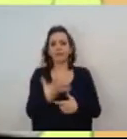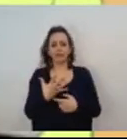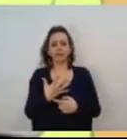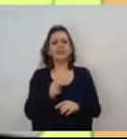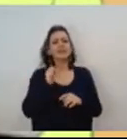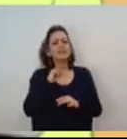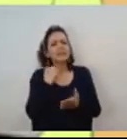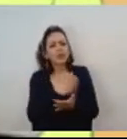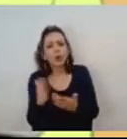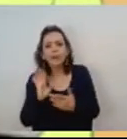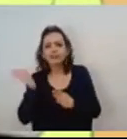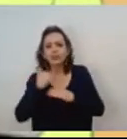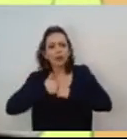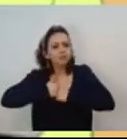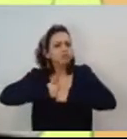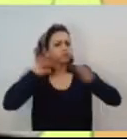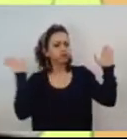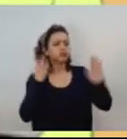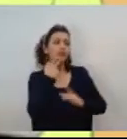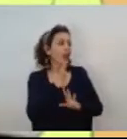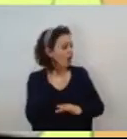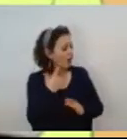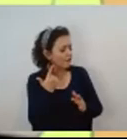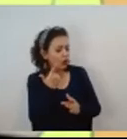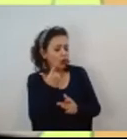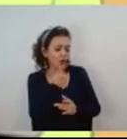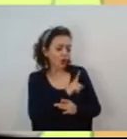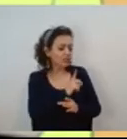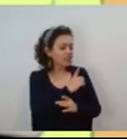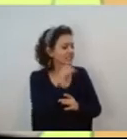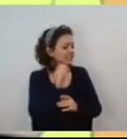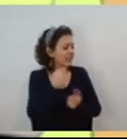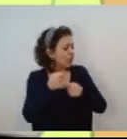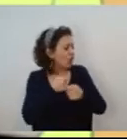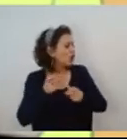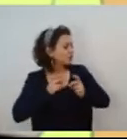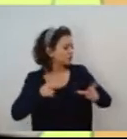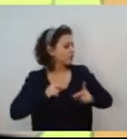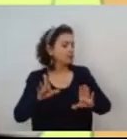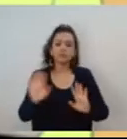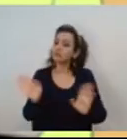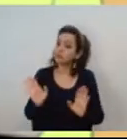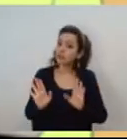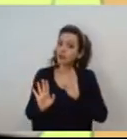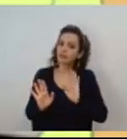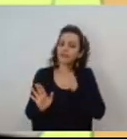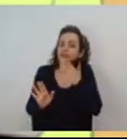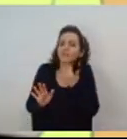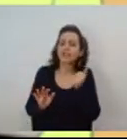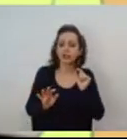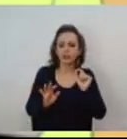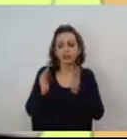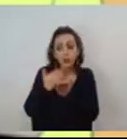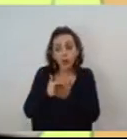capital para conseguir produzir para 100 lojas é então a gente fala para ele Vamos começar com 10 lojas é um piloto né